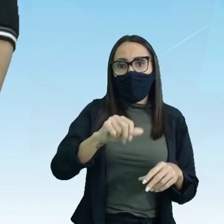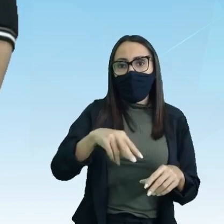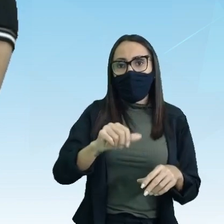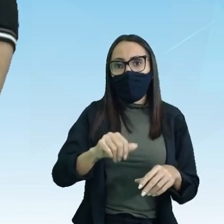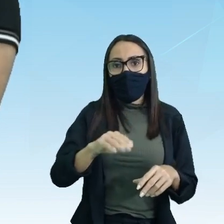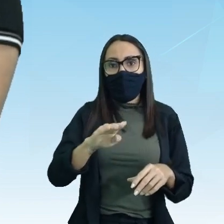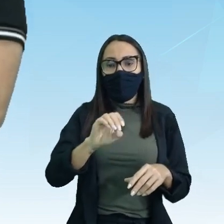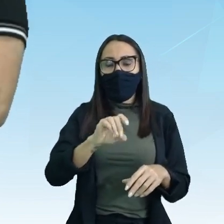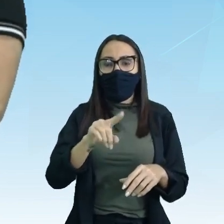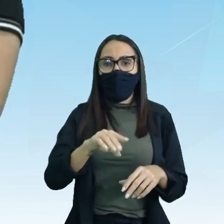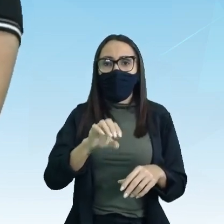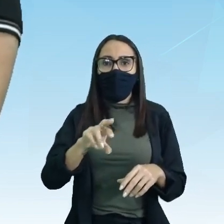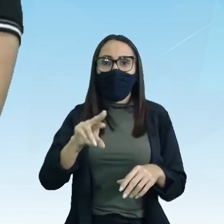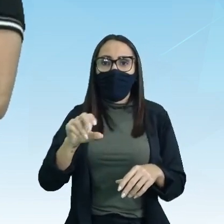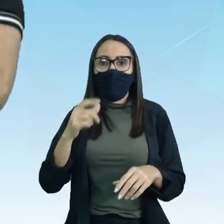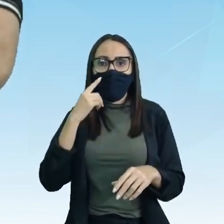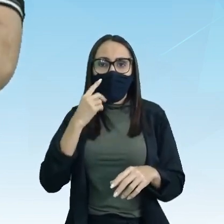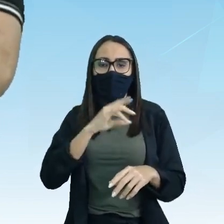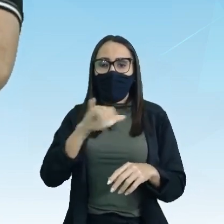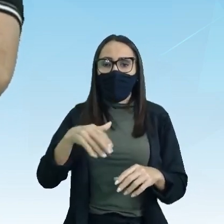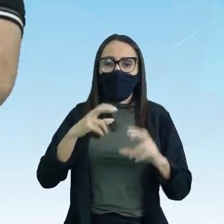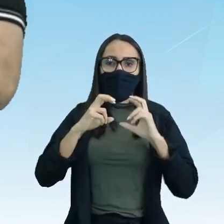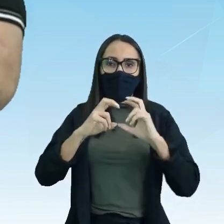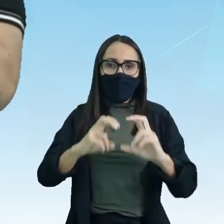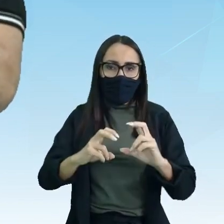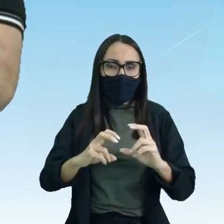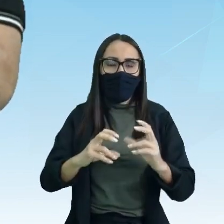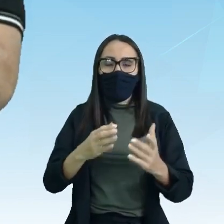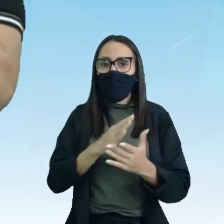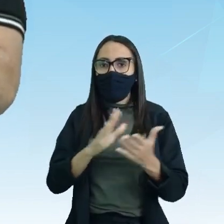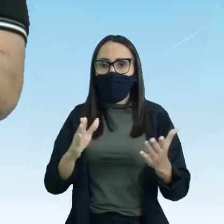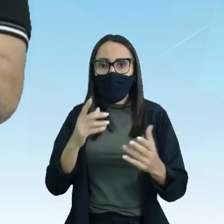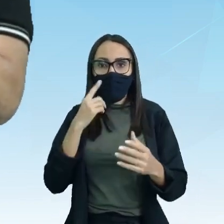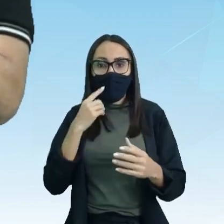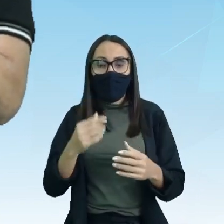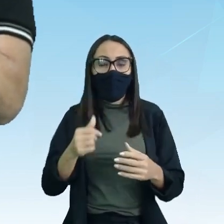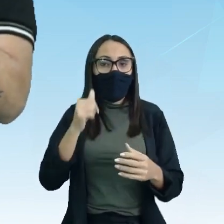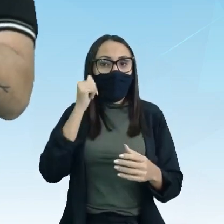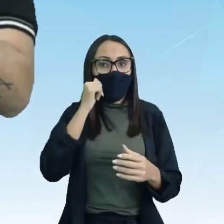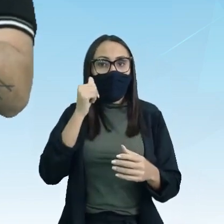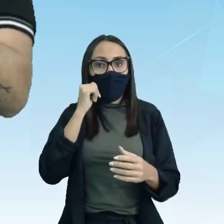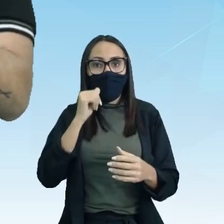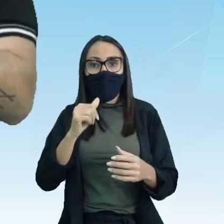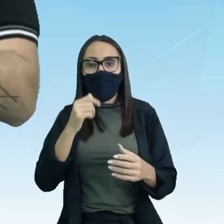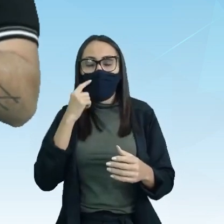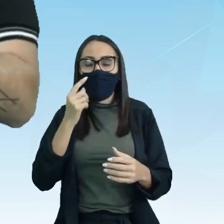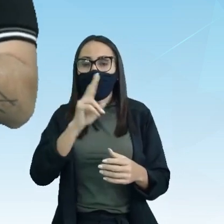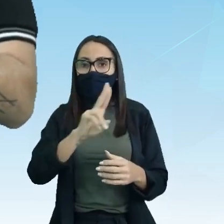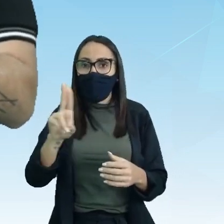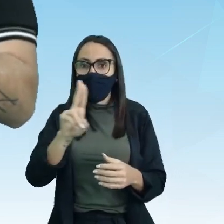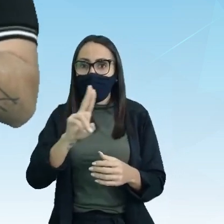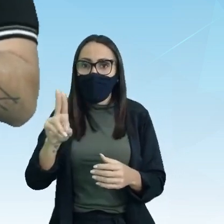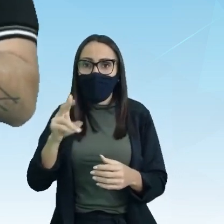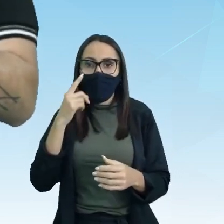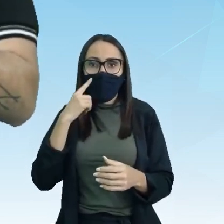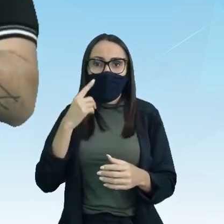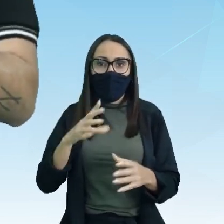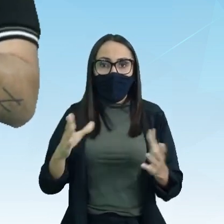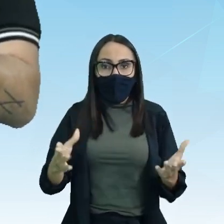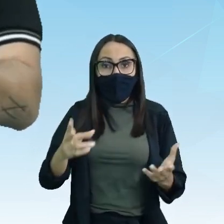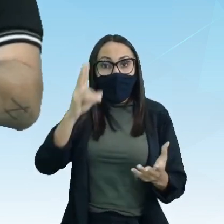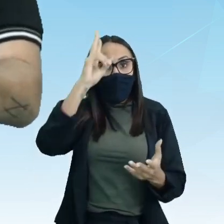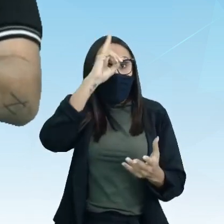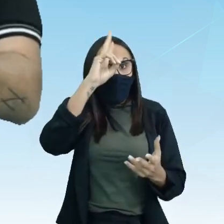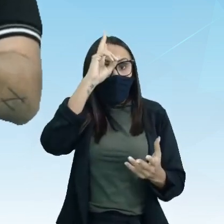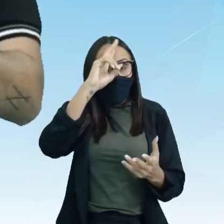um terminal de ônibus e de metrô. E não tá, o nome dessa mulher não está ali à toa. Ela é um vulto histórico. Ela é uma mulher